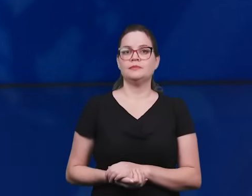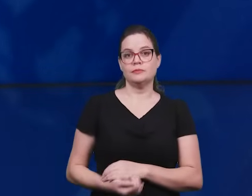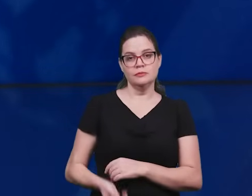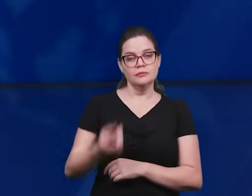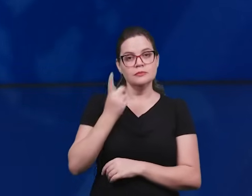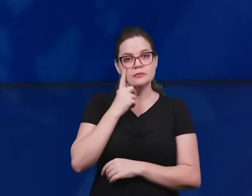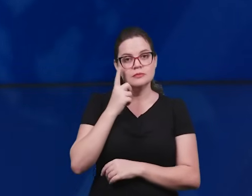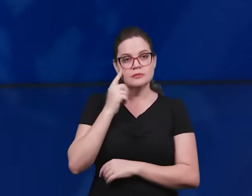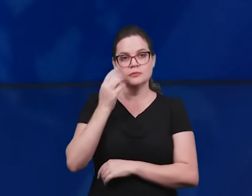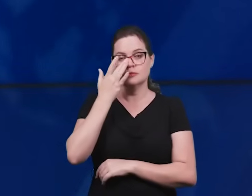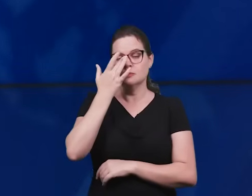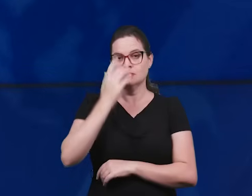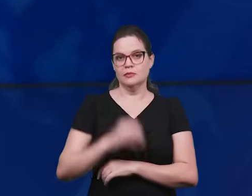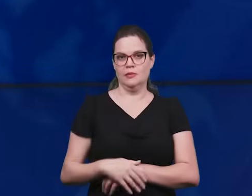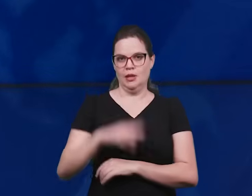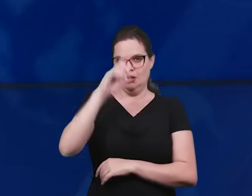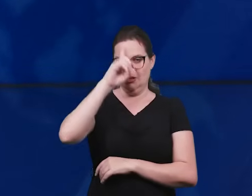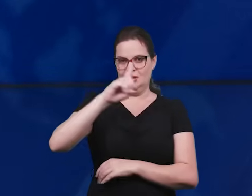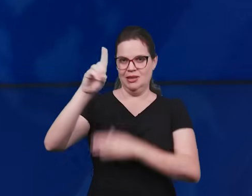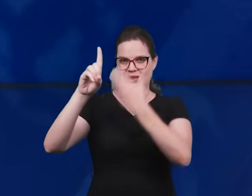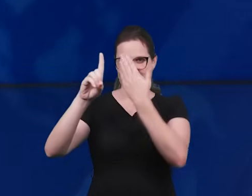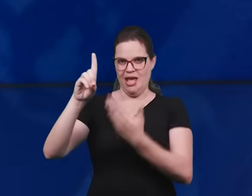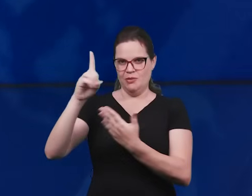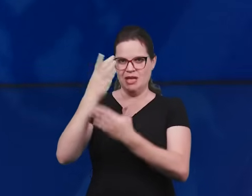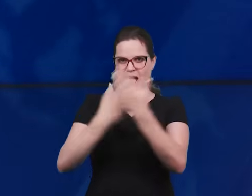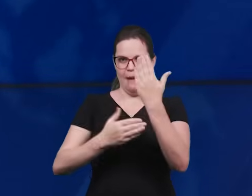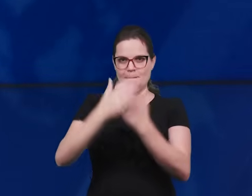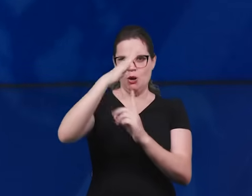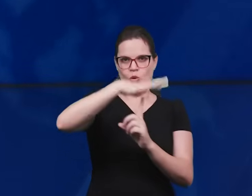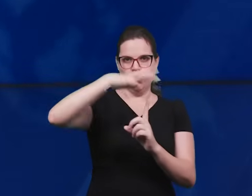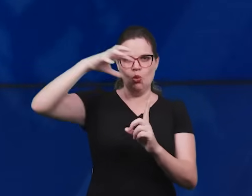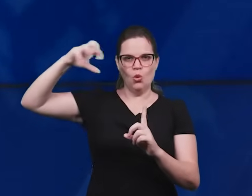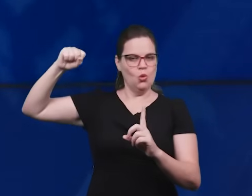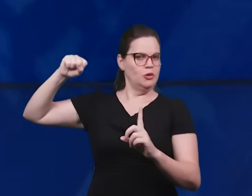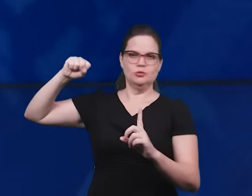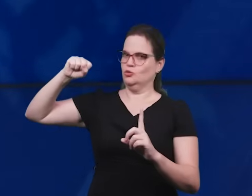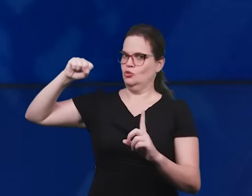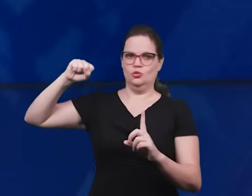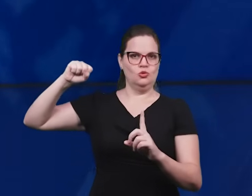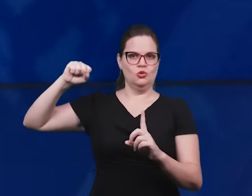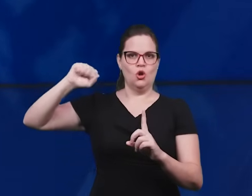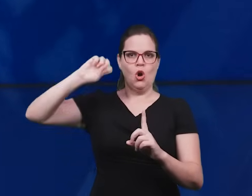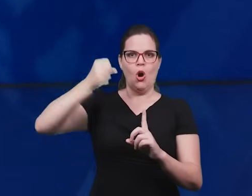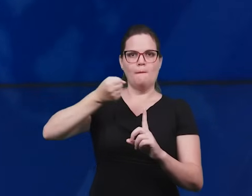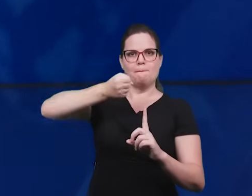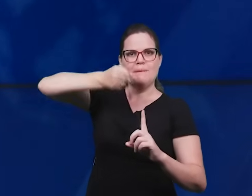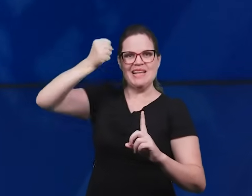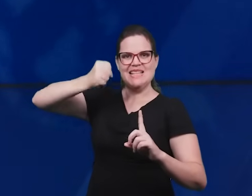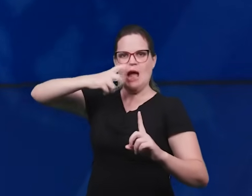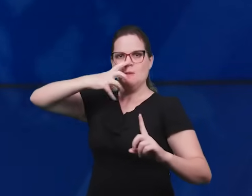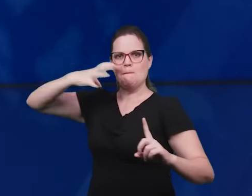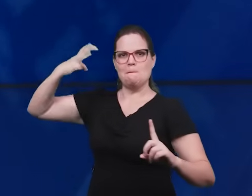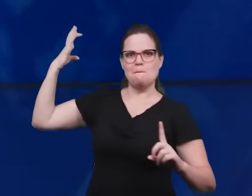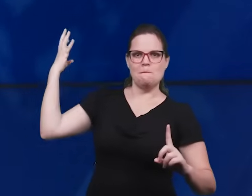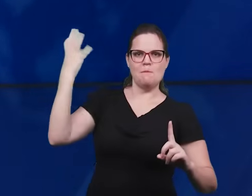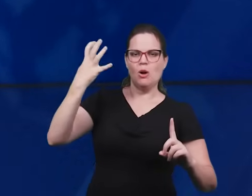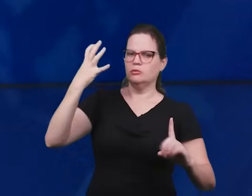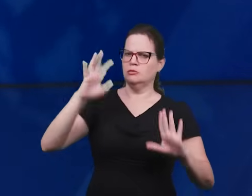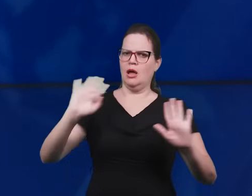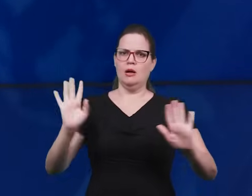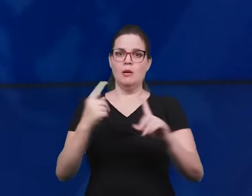Deus não retira e nem pesa a sua mão sobre alguém, porém, Ele dá liberdade de